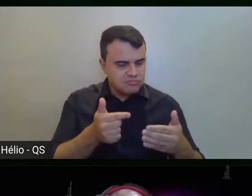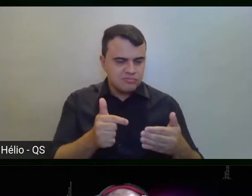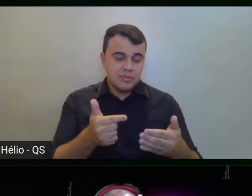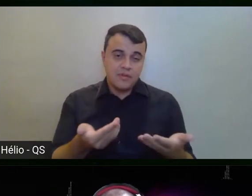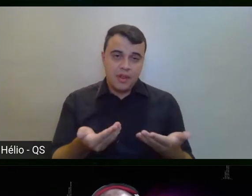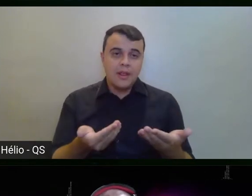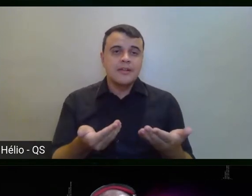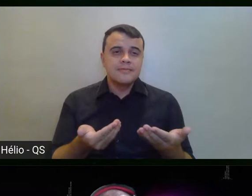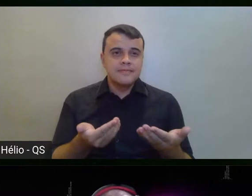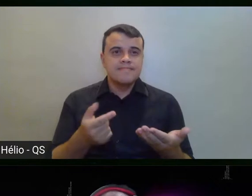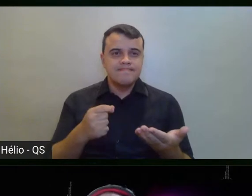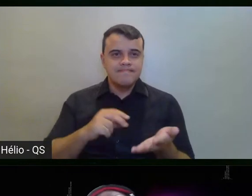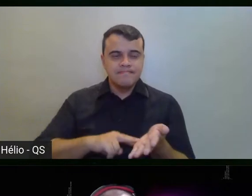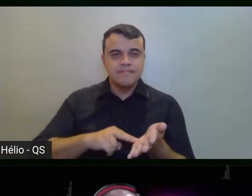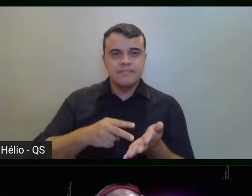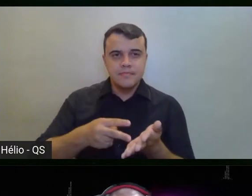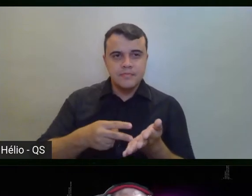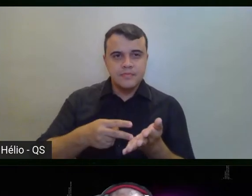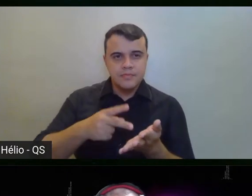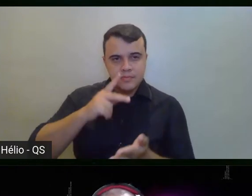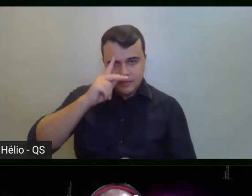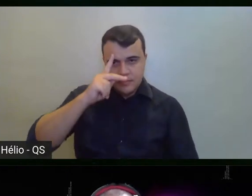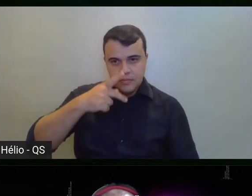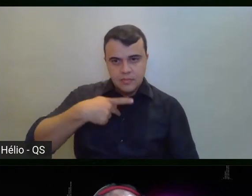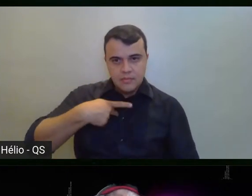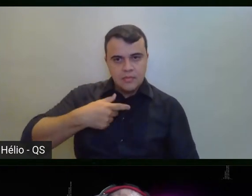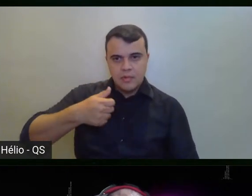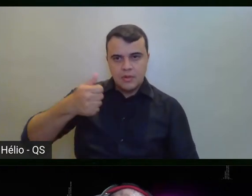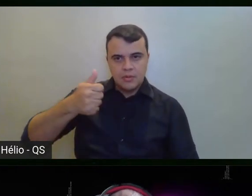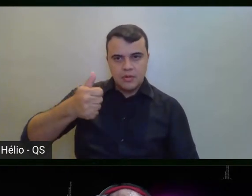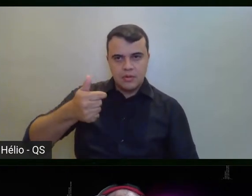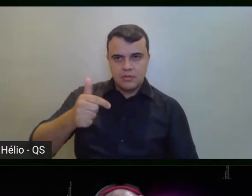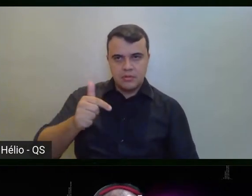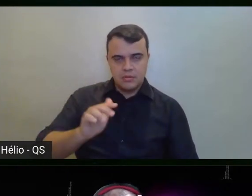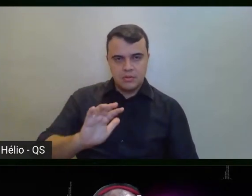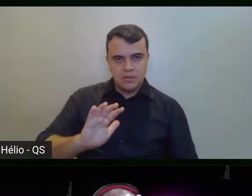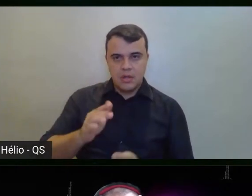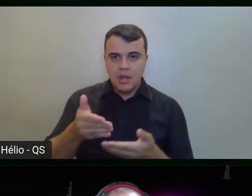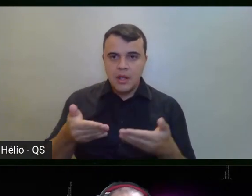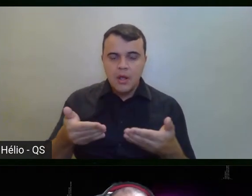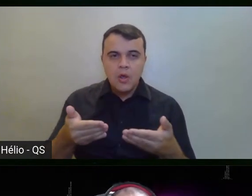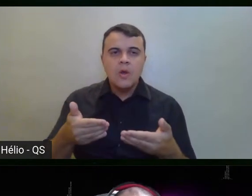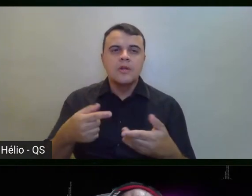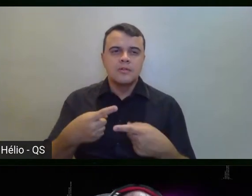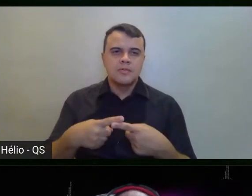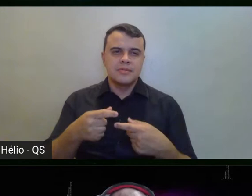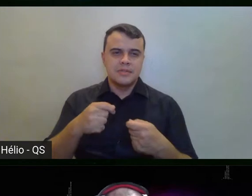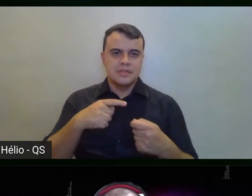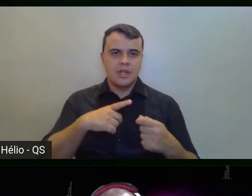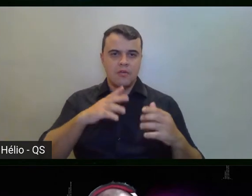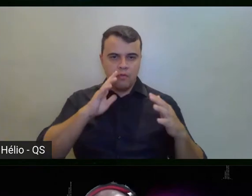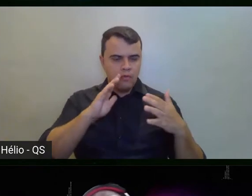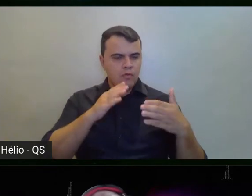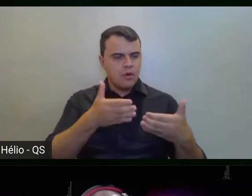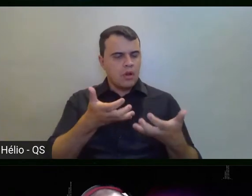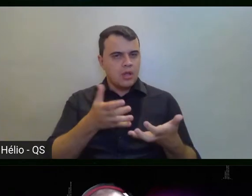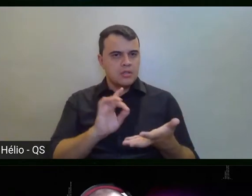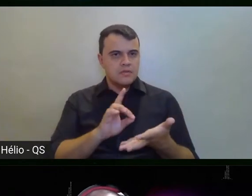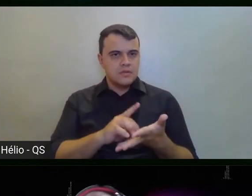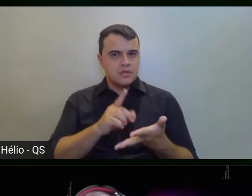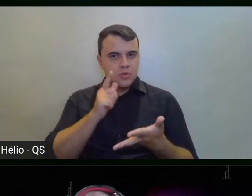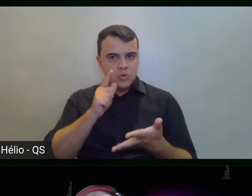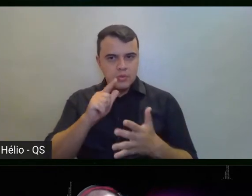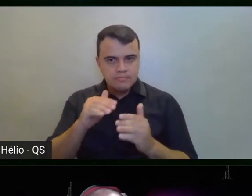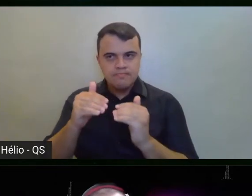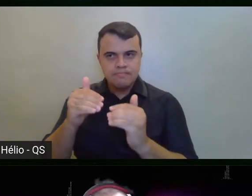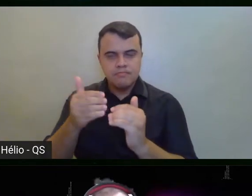fazendo significa que você não é sua prioridade na vida agora sabe então se você tá querendo de Fato né alcançar